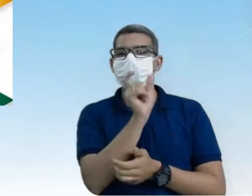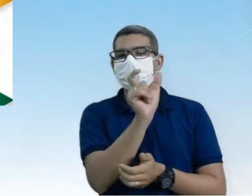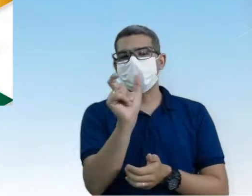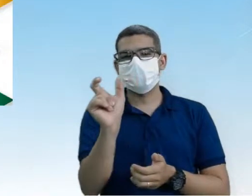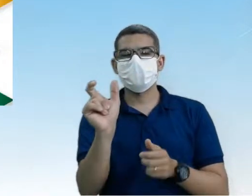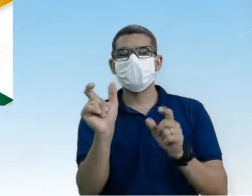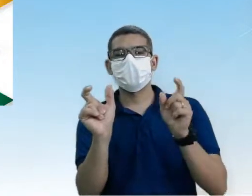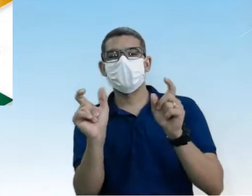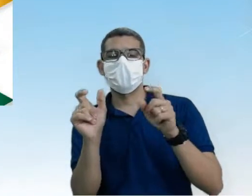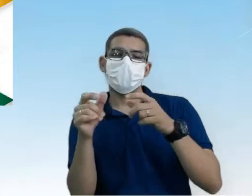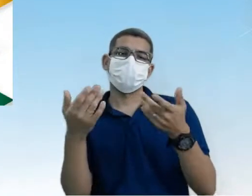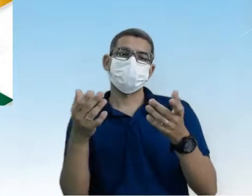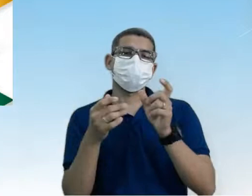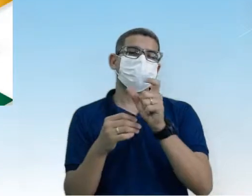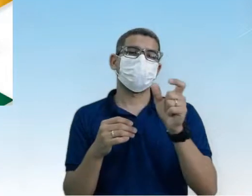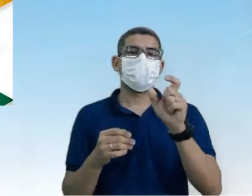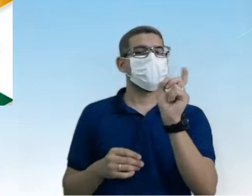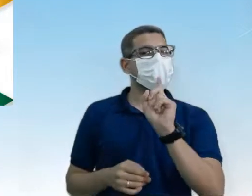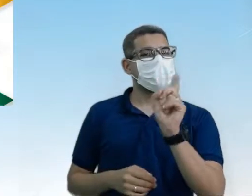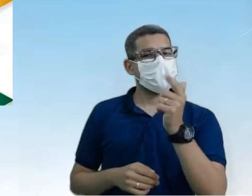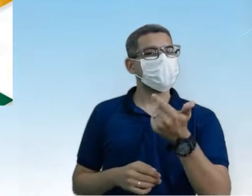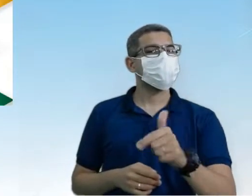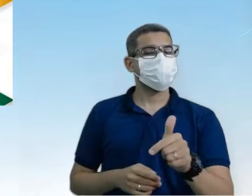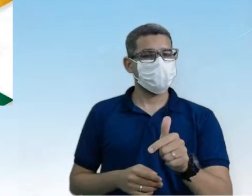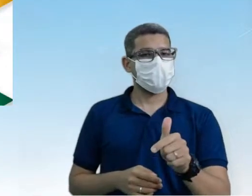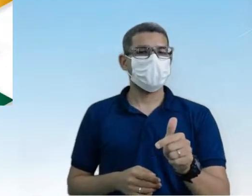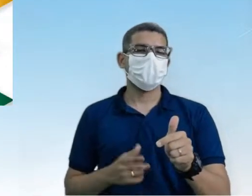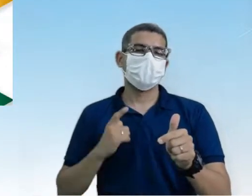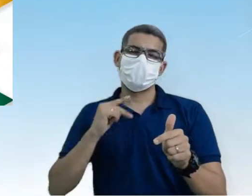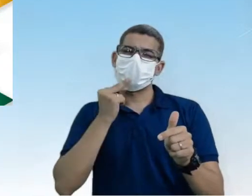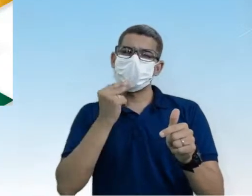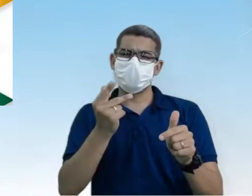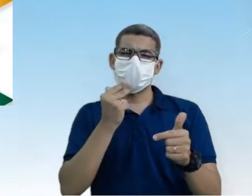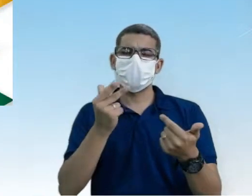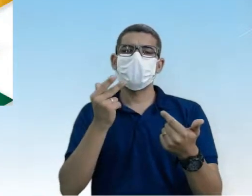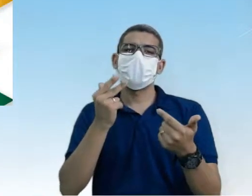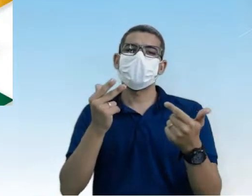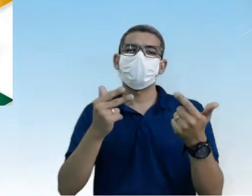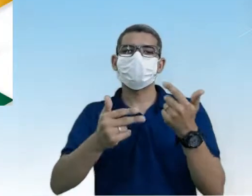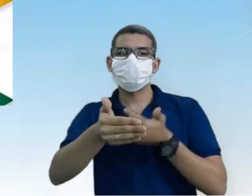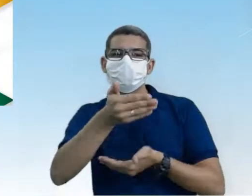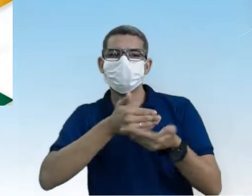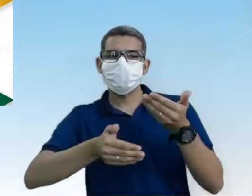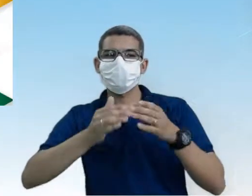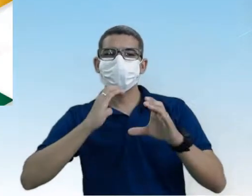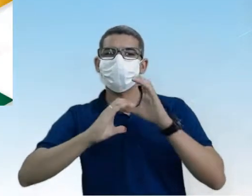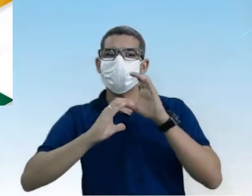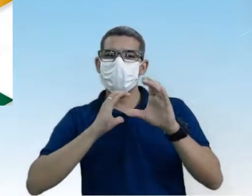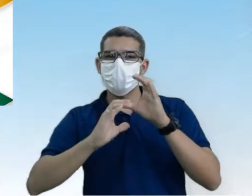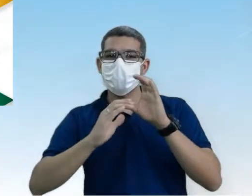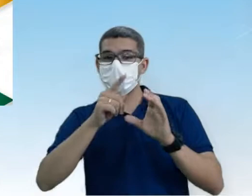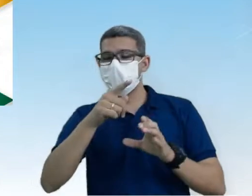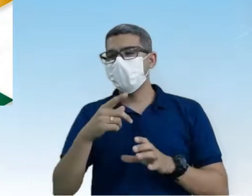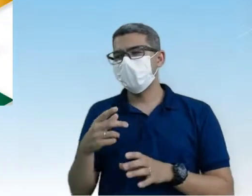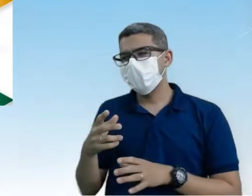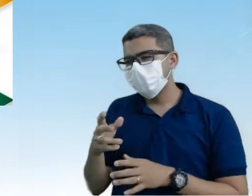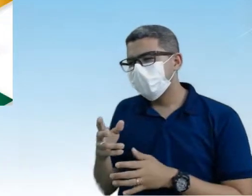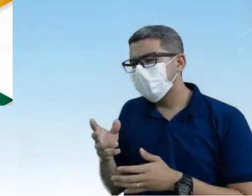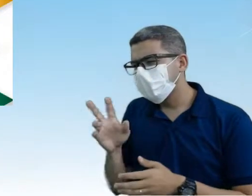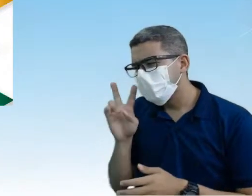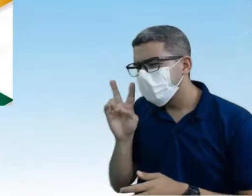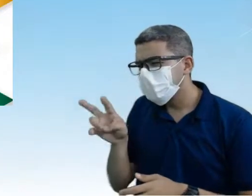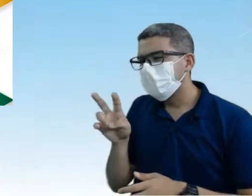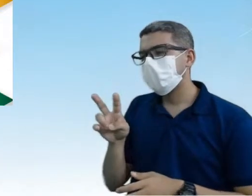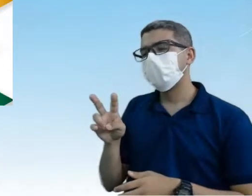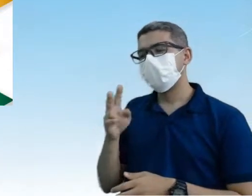texto verbal e não verbal, que através da linguagem consiga criar alguma sensação de aderência,